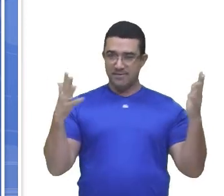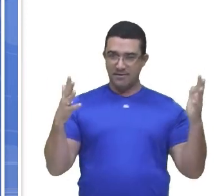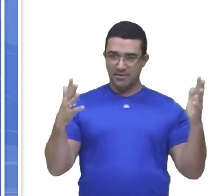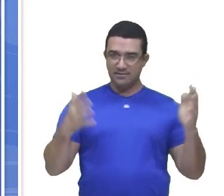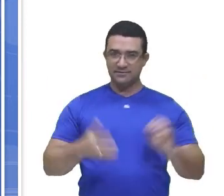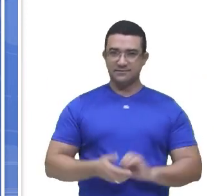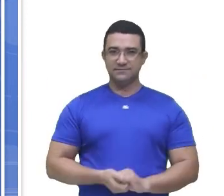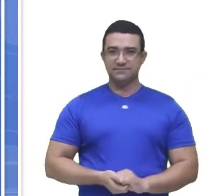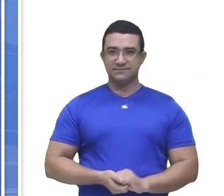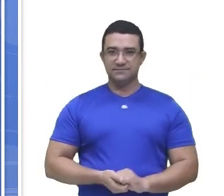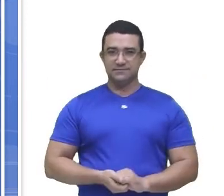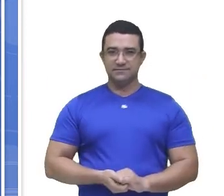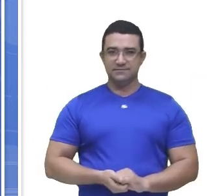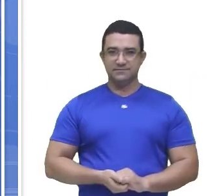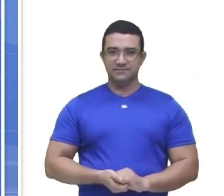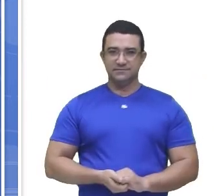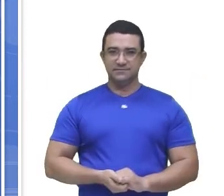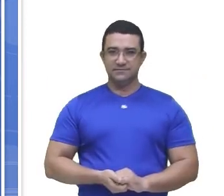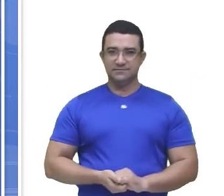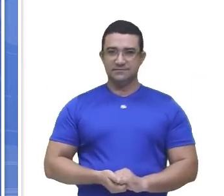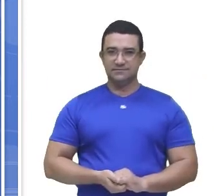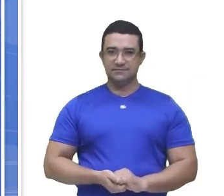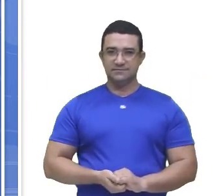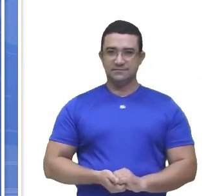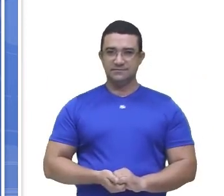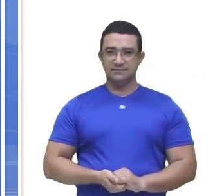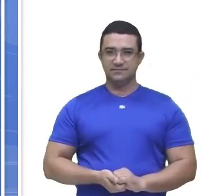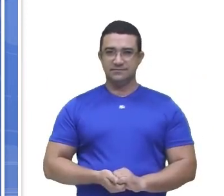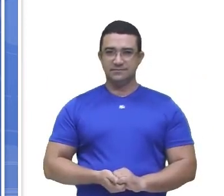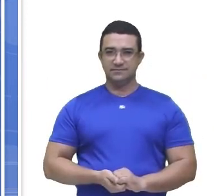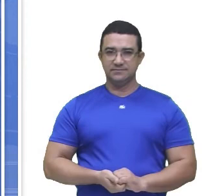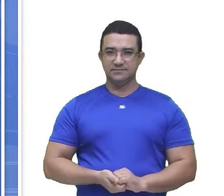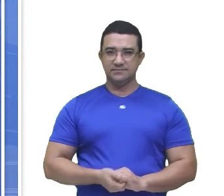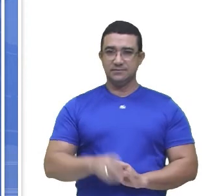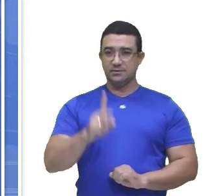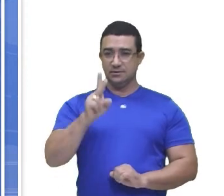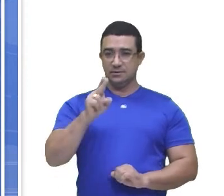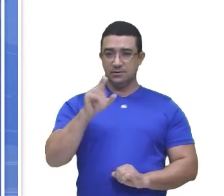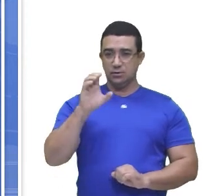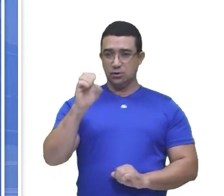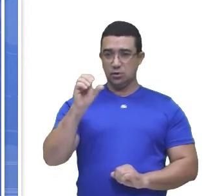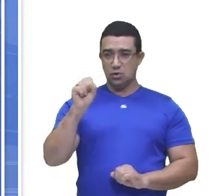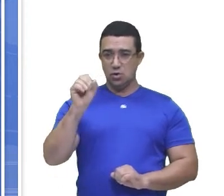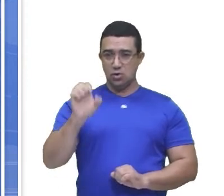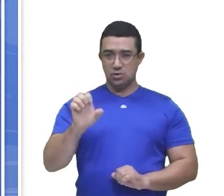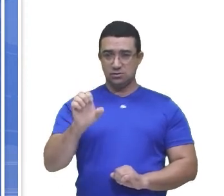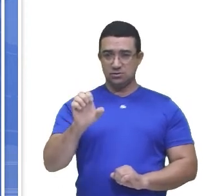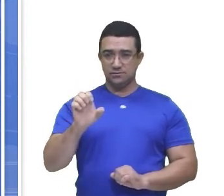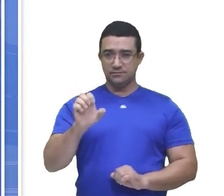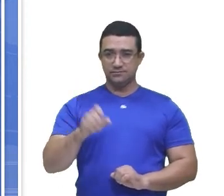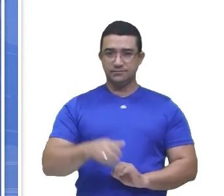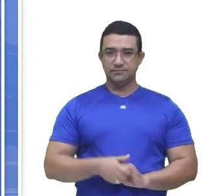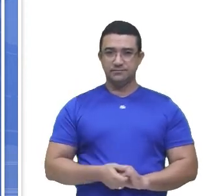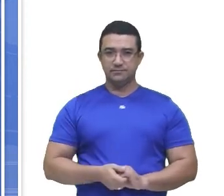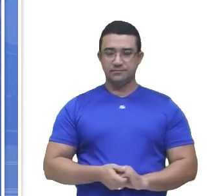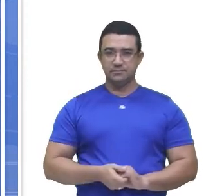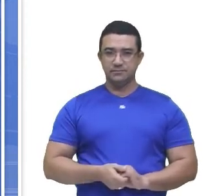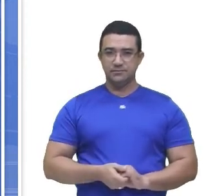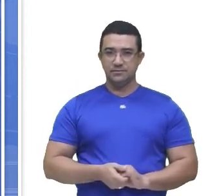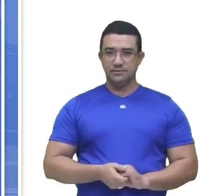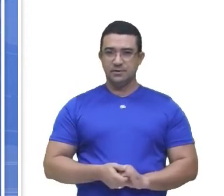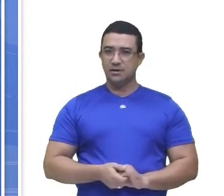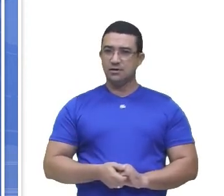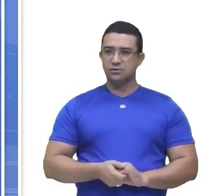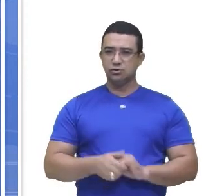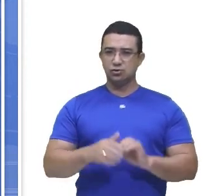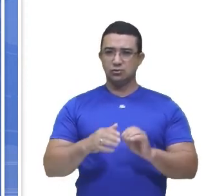também. Parabéns aí, Elson. Mais alguém? Sim, a Rose. A Rose, da Escola Professor Romerito da